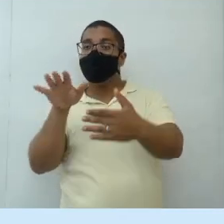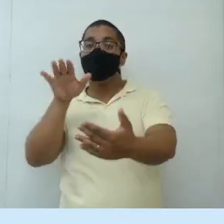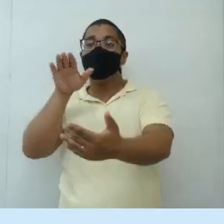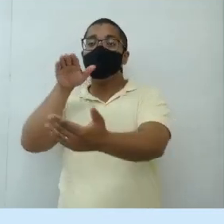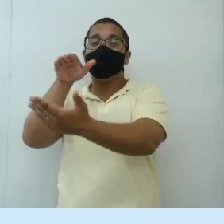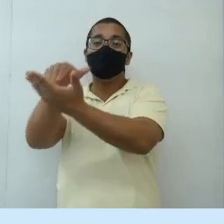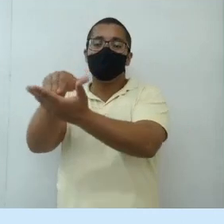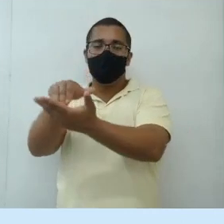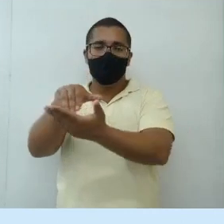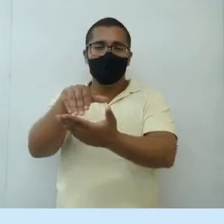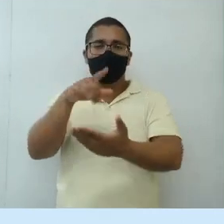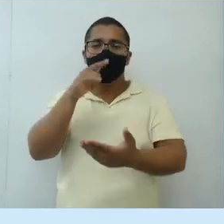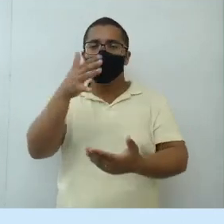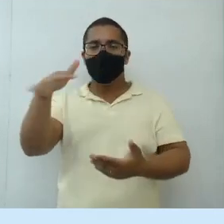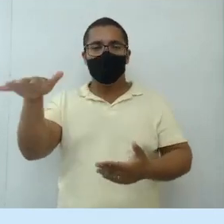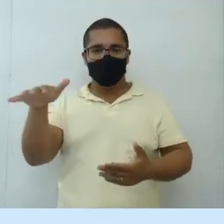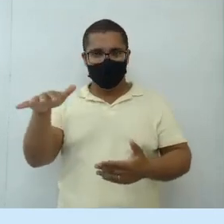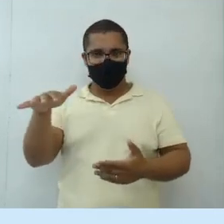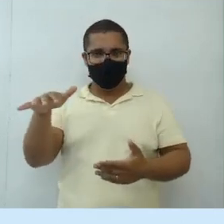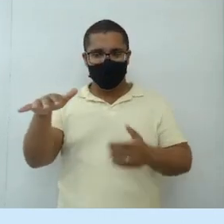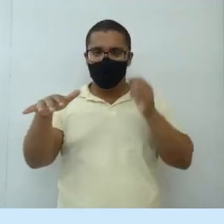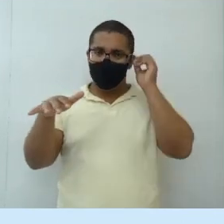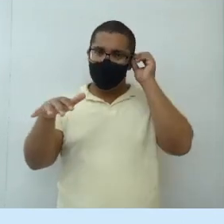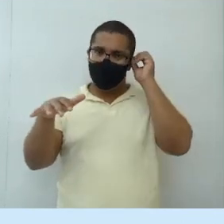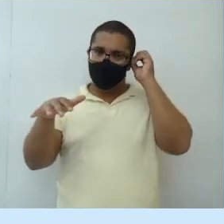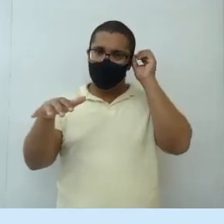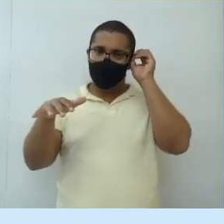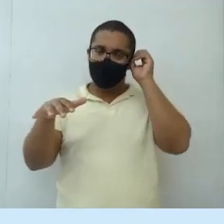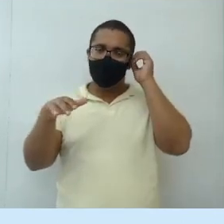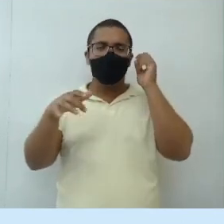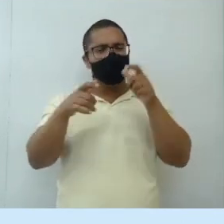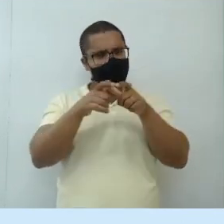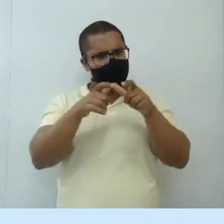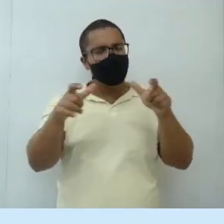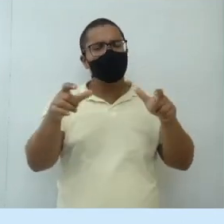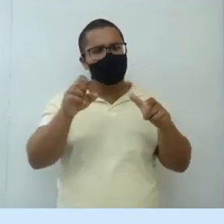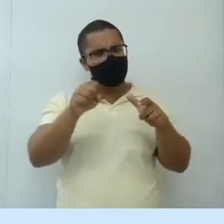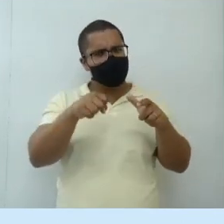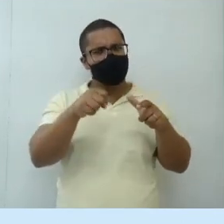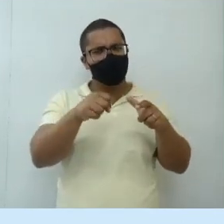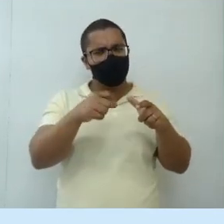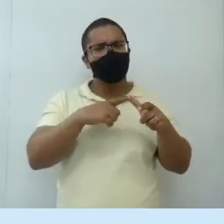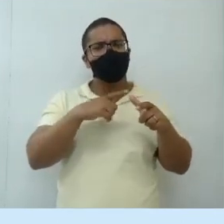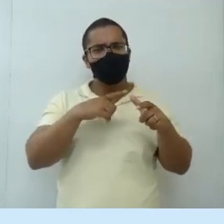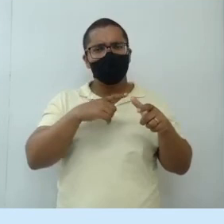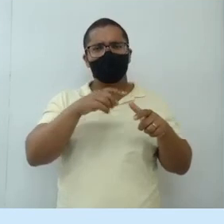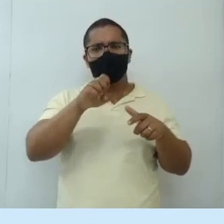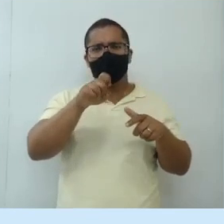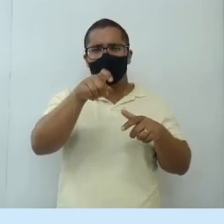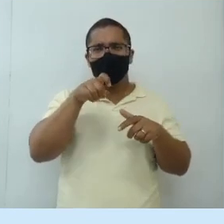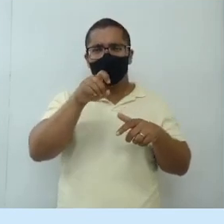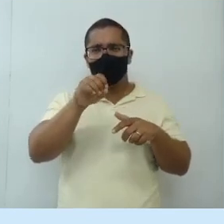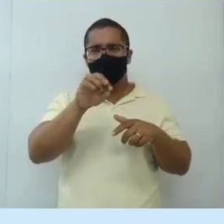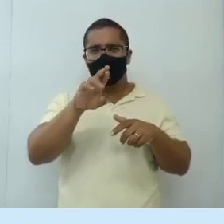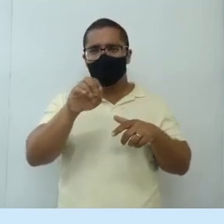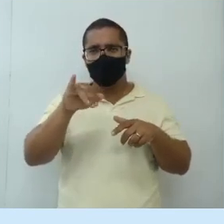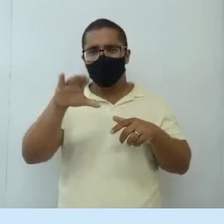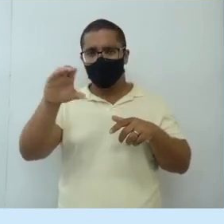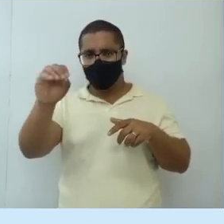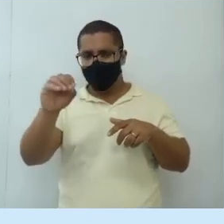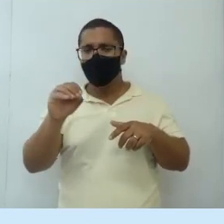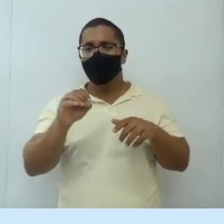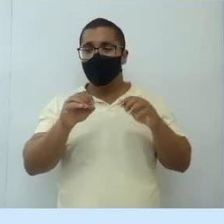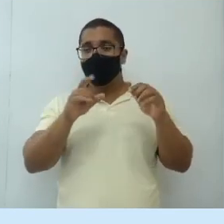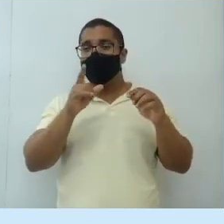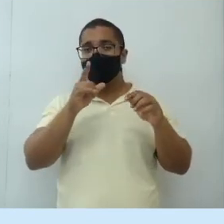né então uma grande maior dos brasileiros e as bacias hidrográficas brasileiras elas são ex rica elas vão dar